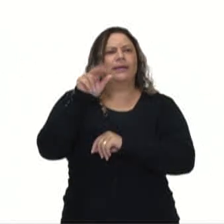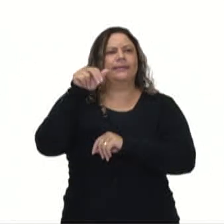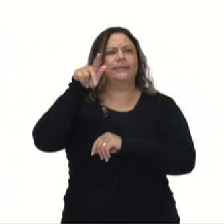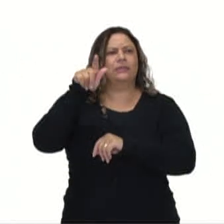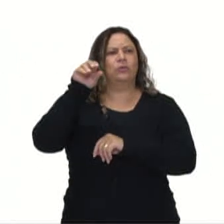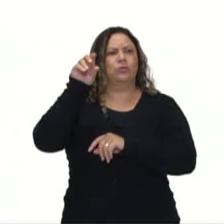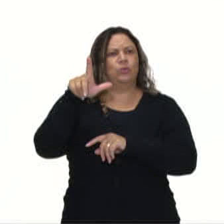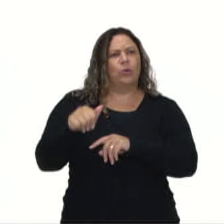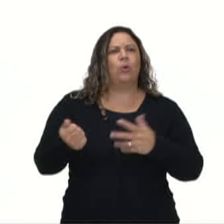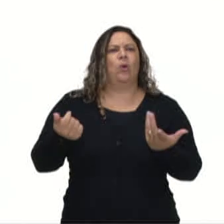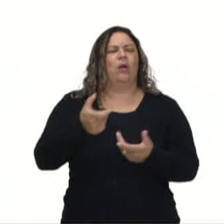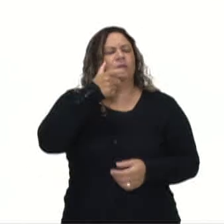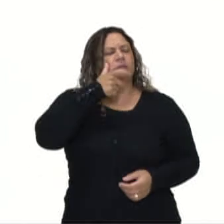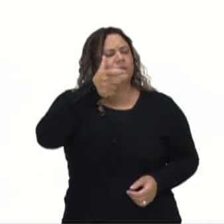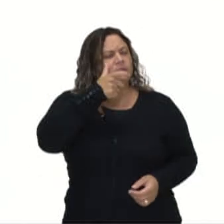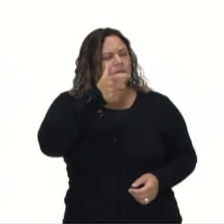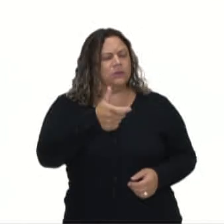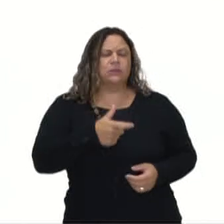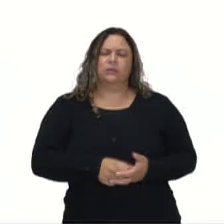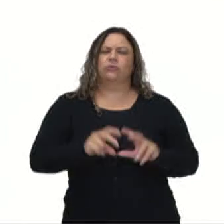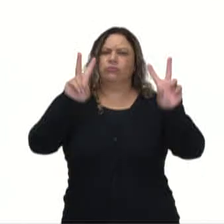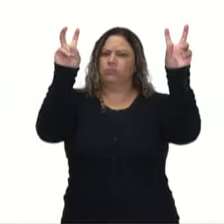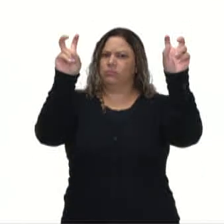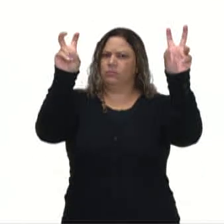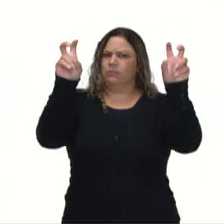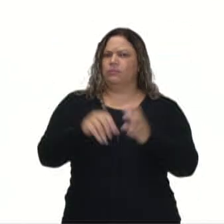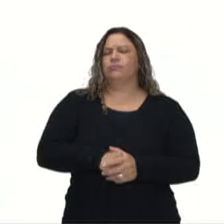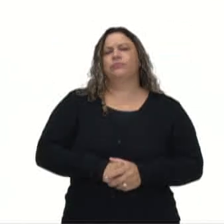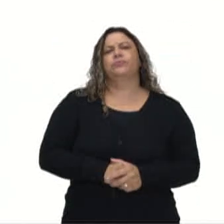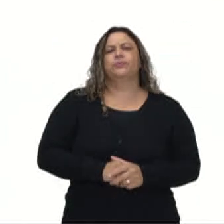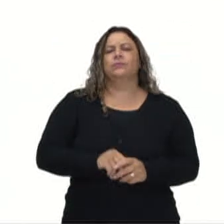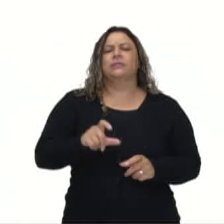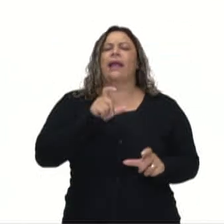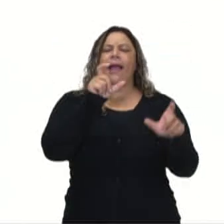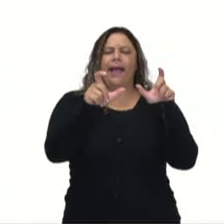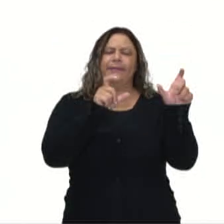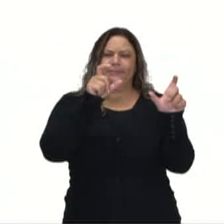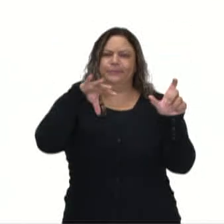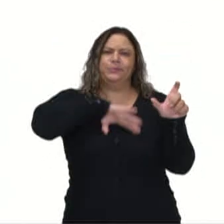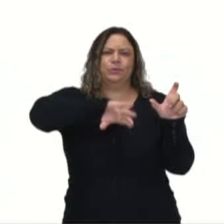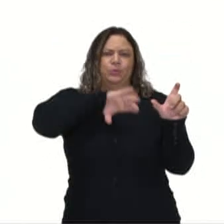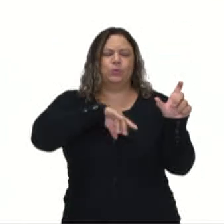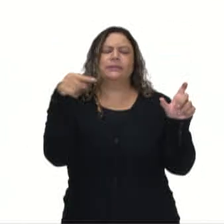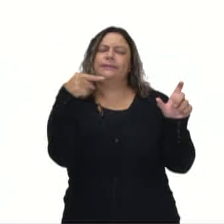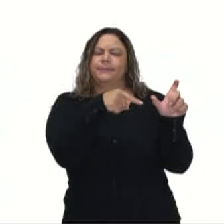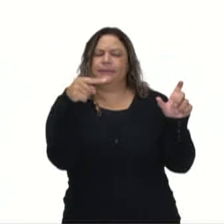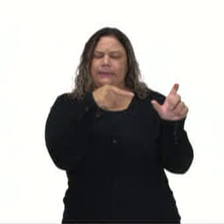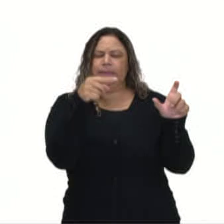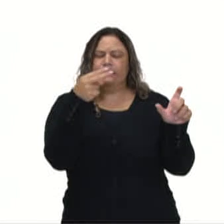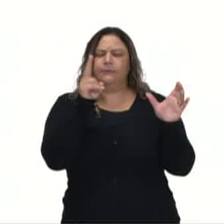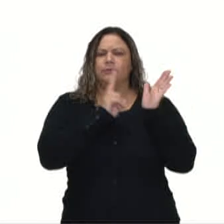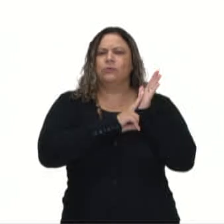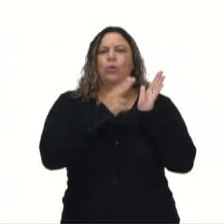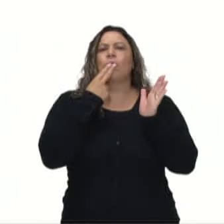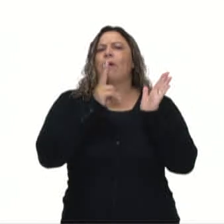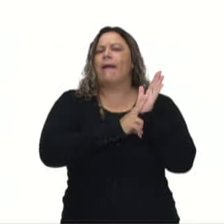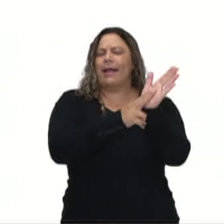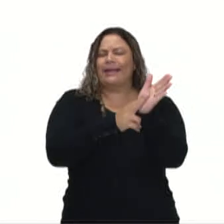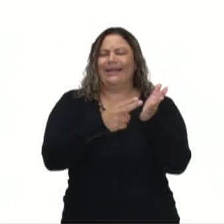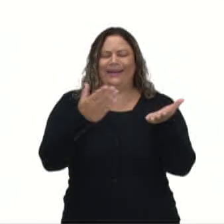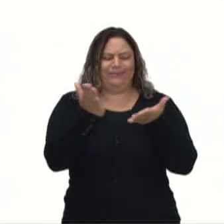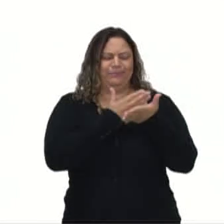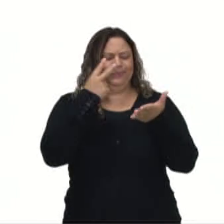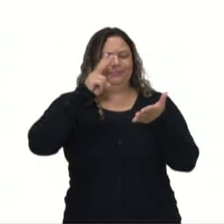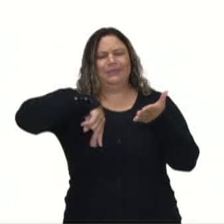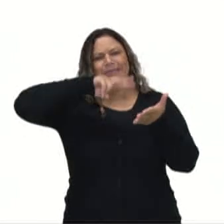intitulada Ortografia Portuguesa e mandou-me um exemplar acompanhado de uma carta, dizendo-me que no prefácio